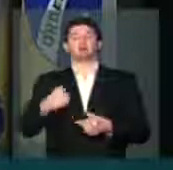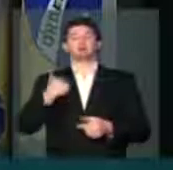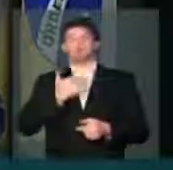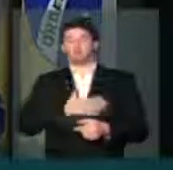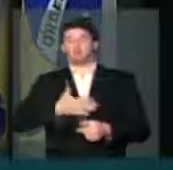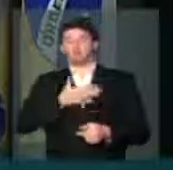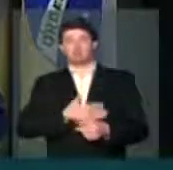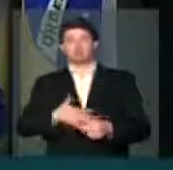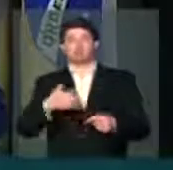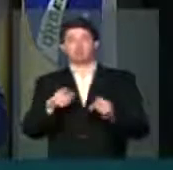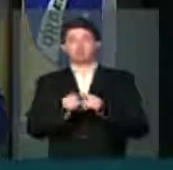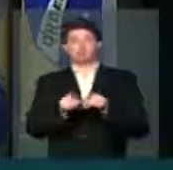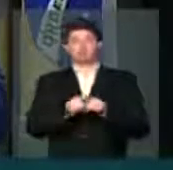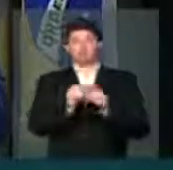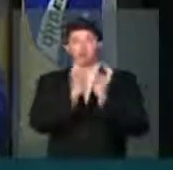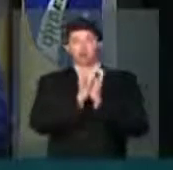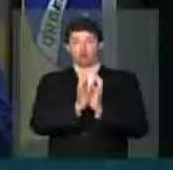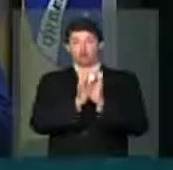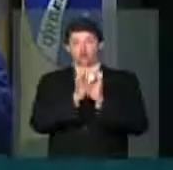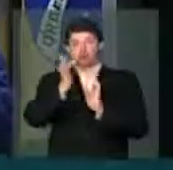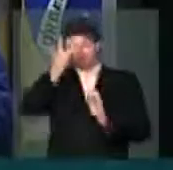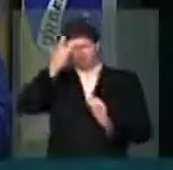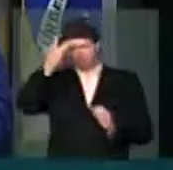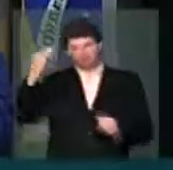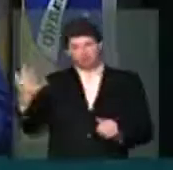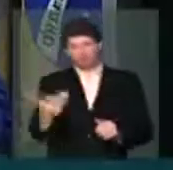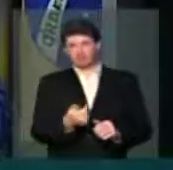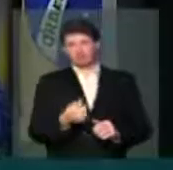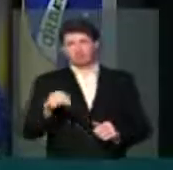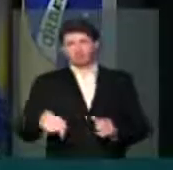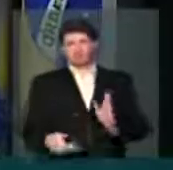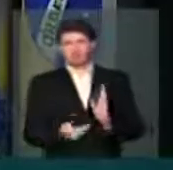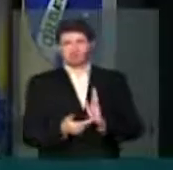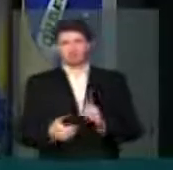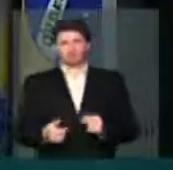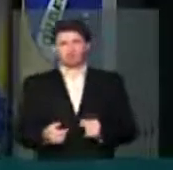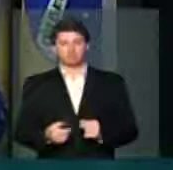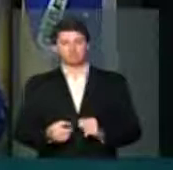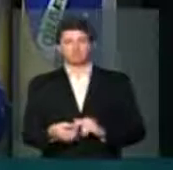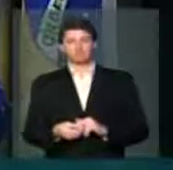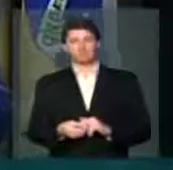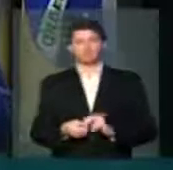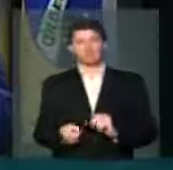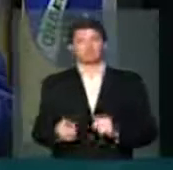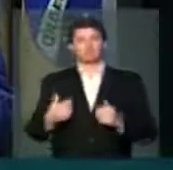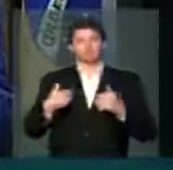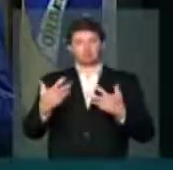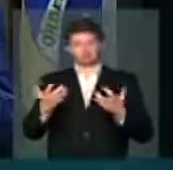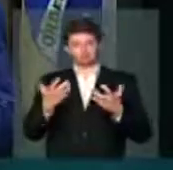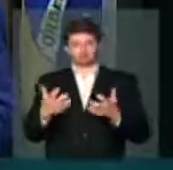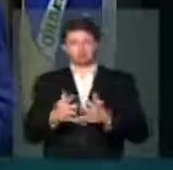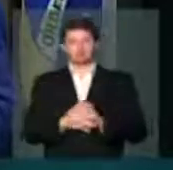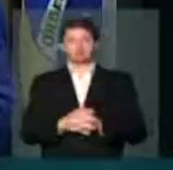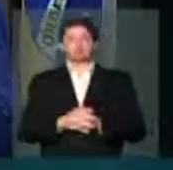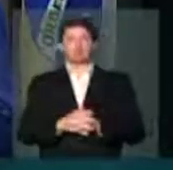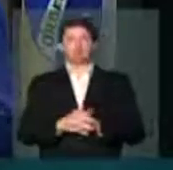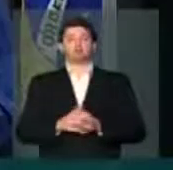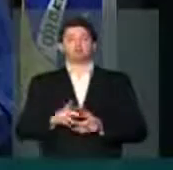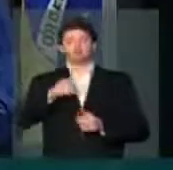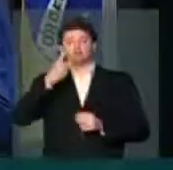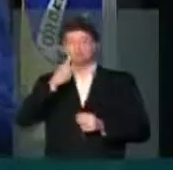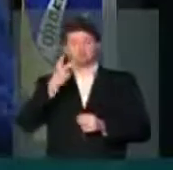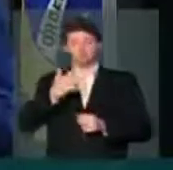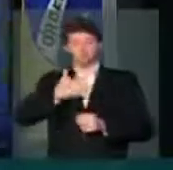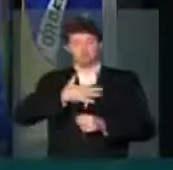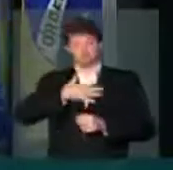prazer de conviver com figuras fantásticas nesta casa. Quero dizer que para